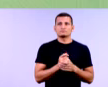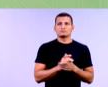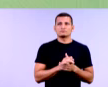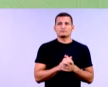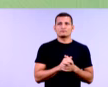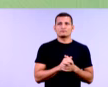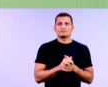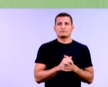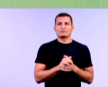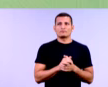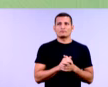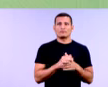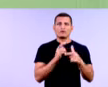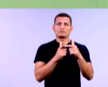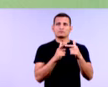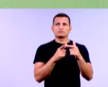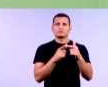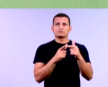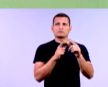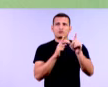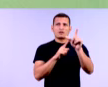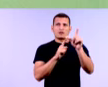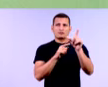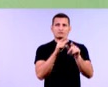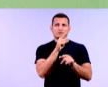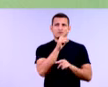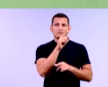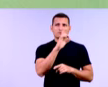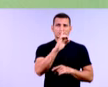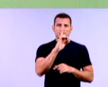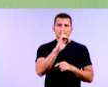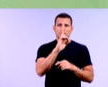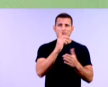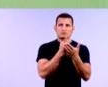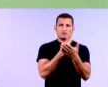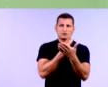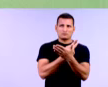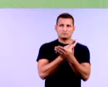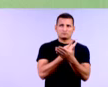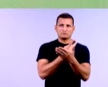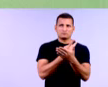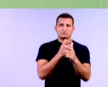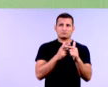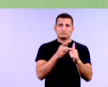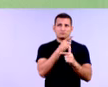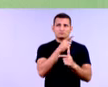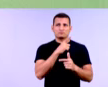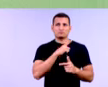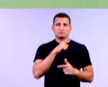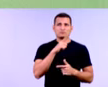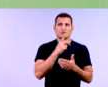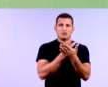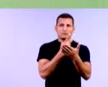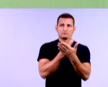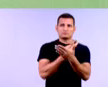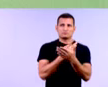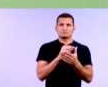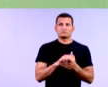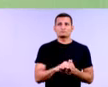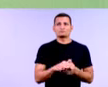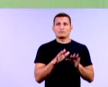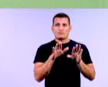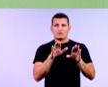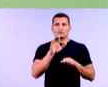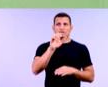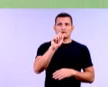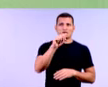aqui. Por que que a letra D que não está correta? Aqui está dizendo um erro. Bem, Anexas, eu não